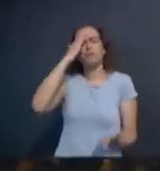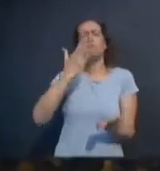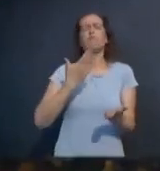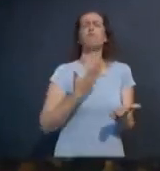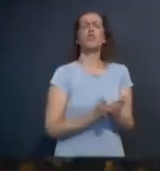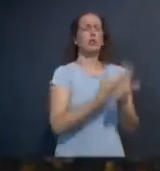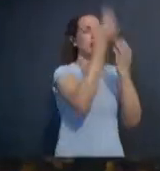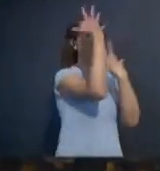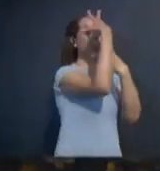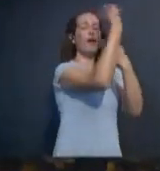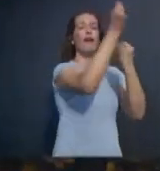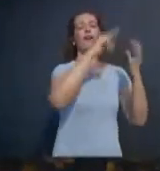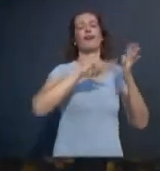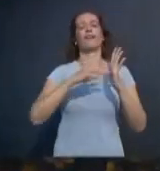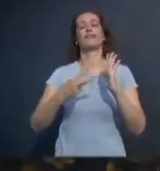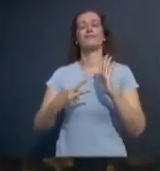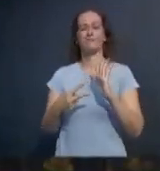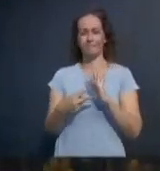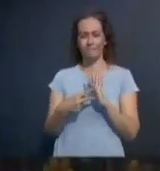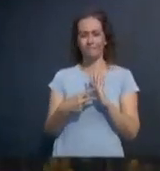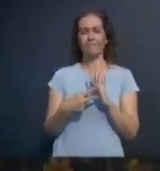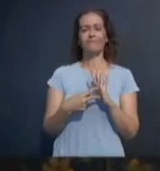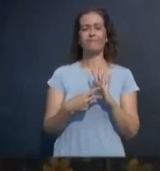como se elas já fossem.